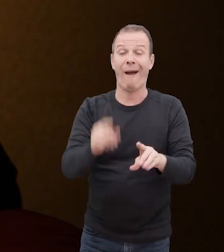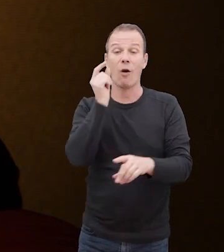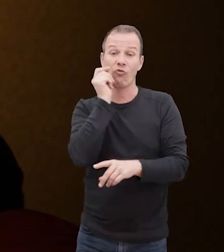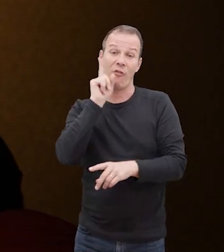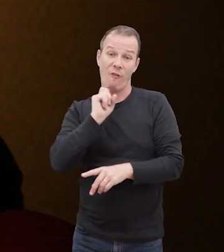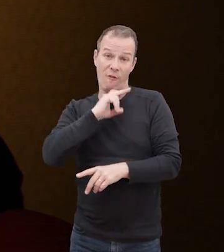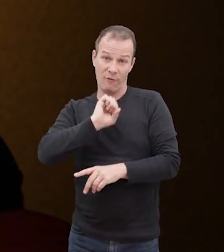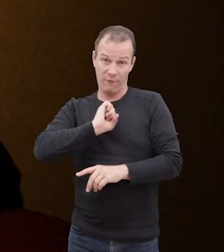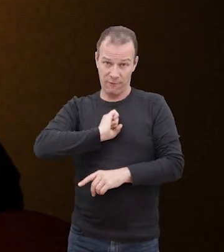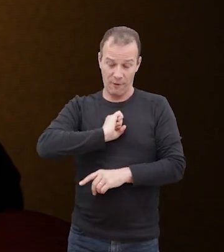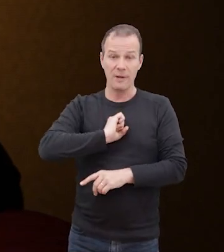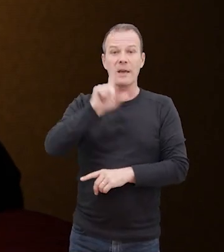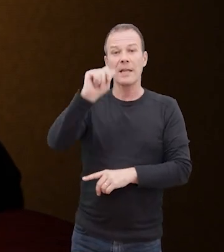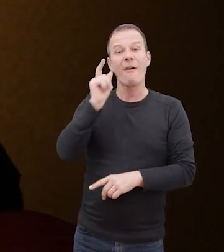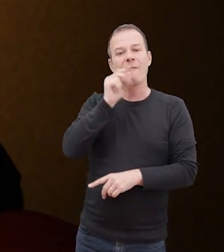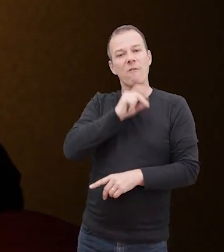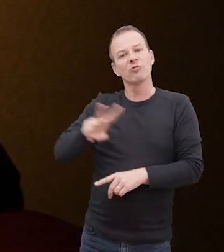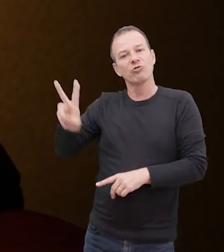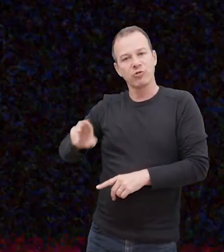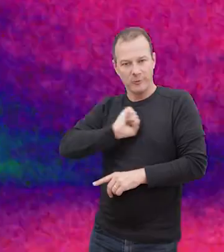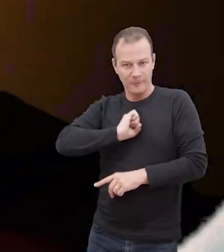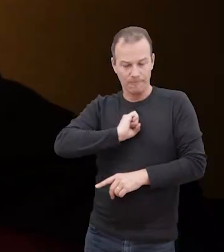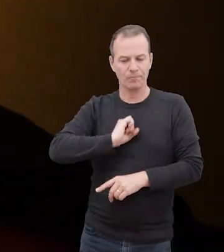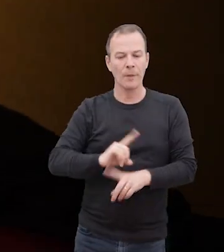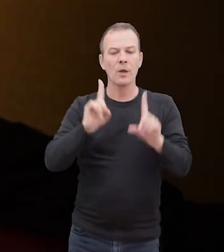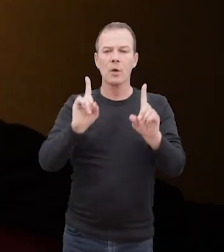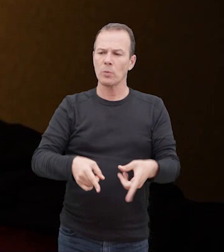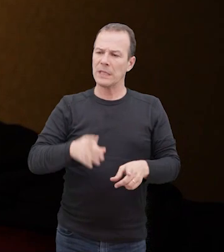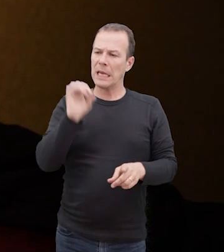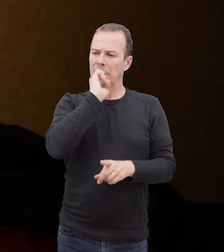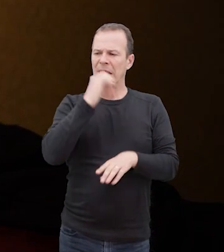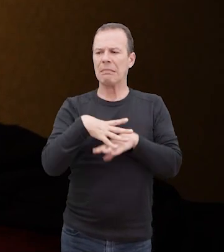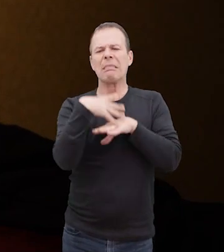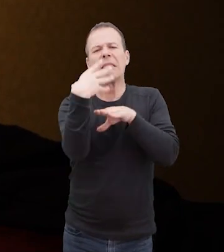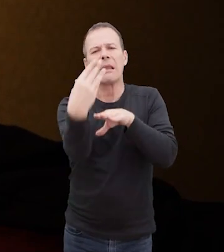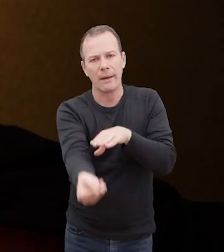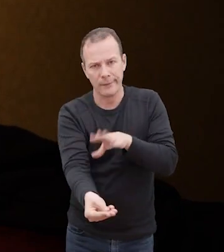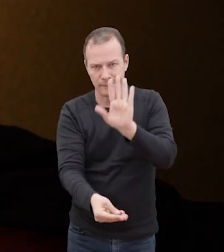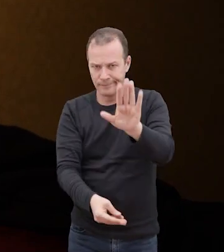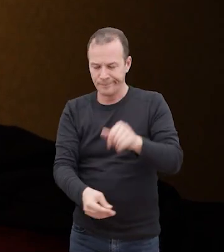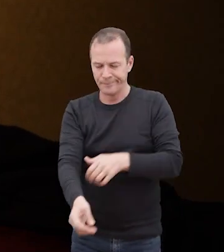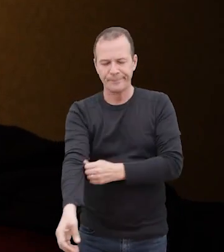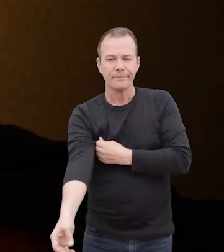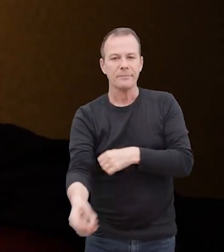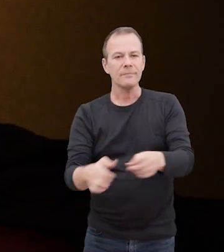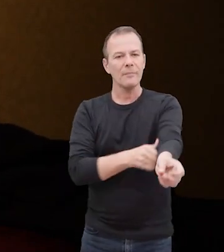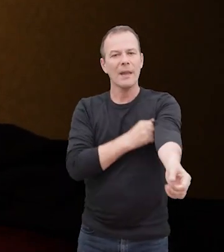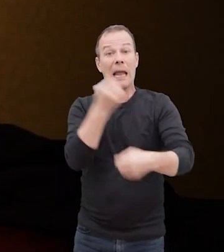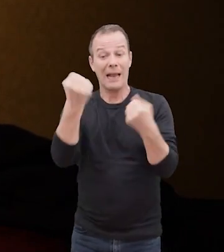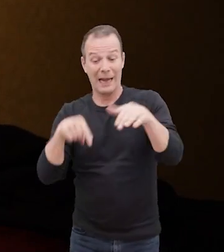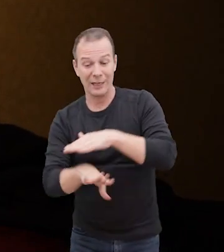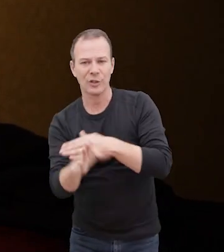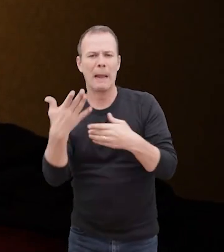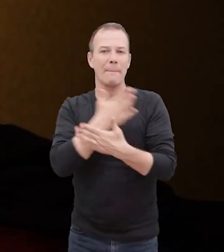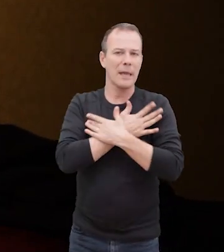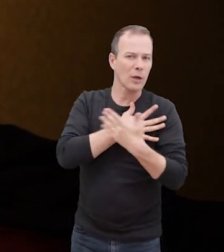meus avós e bisavós. Comecei a cantar tarde, em garagens de